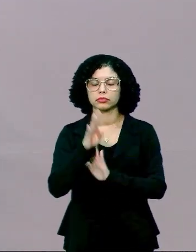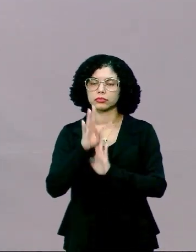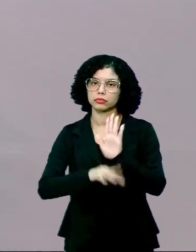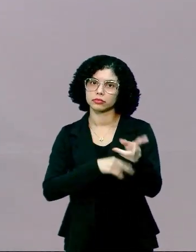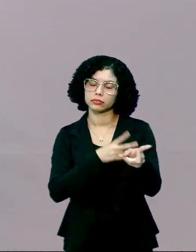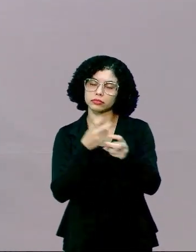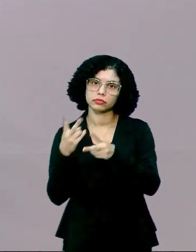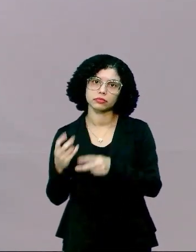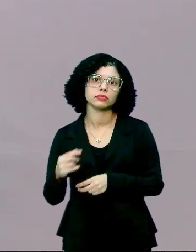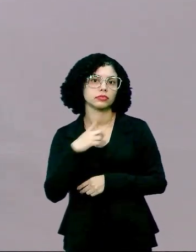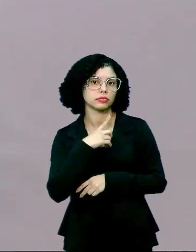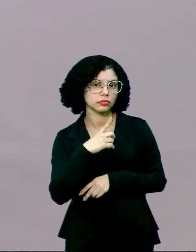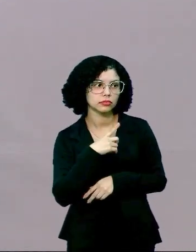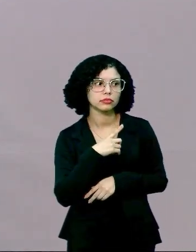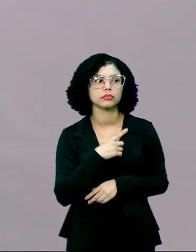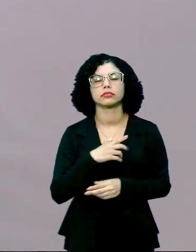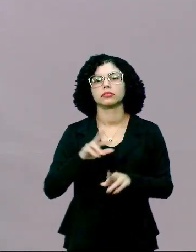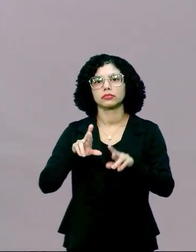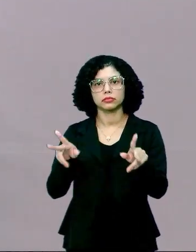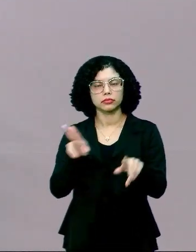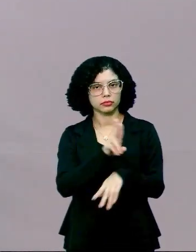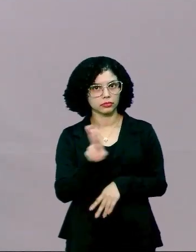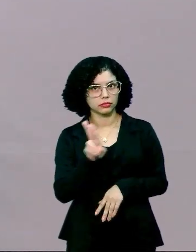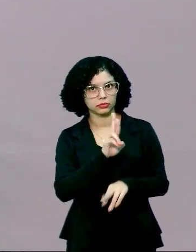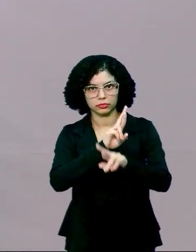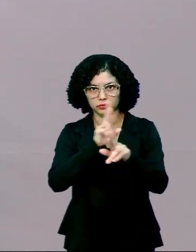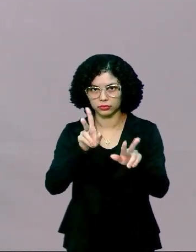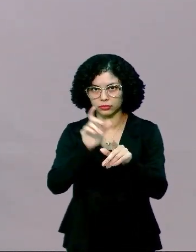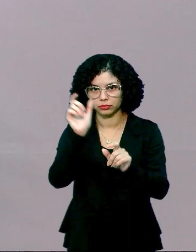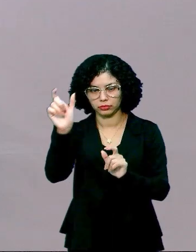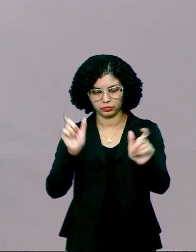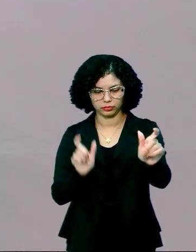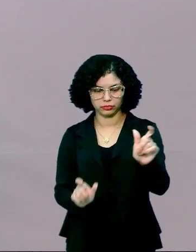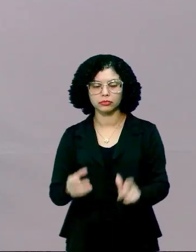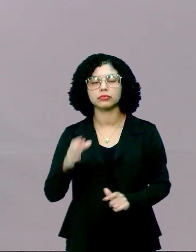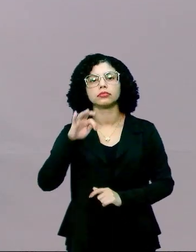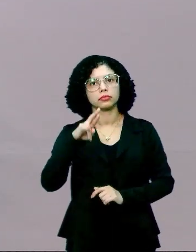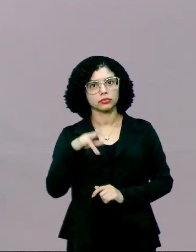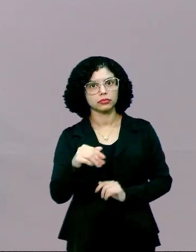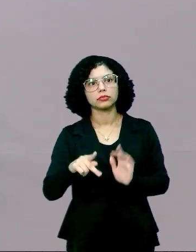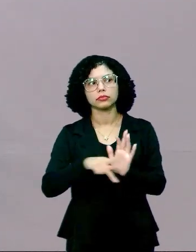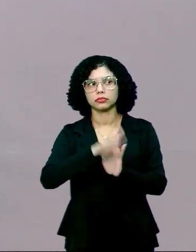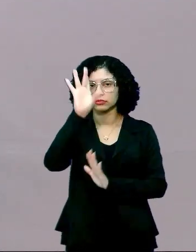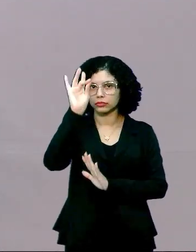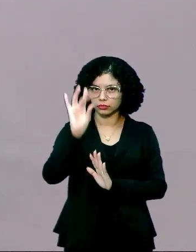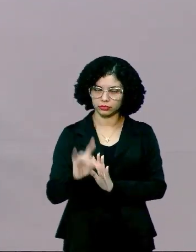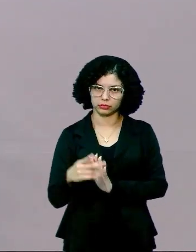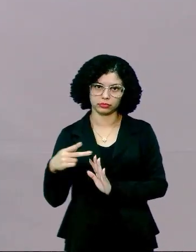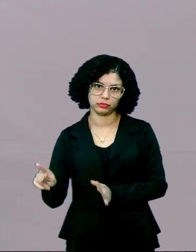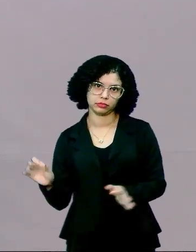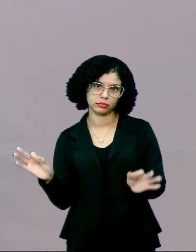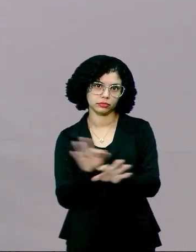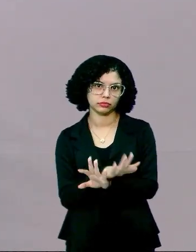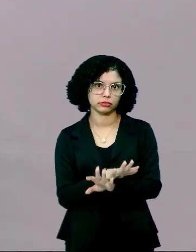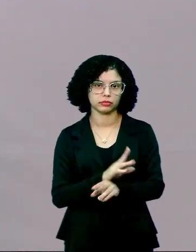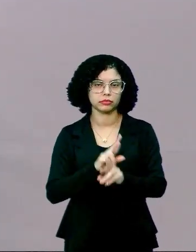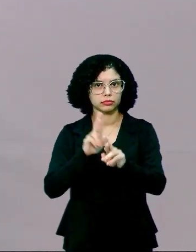vocês perceberam que existem esses nomes que diferenciam a etnia de cada um deles, então isso